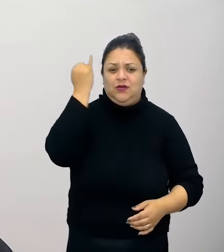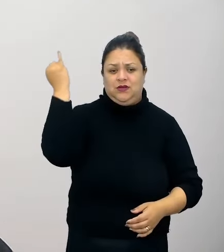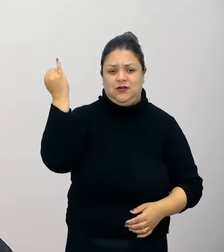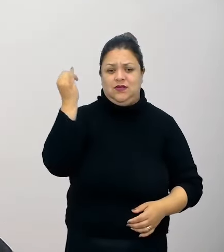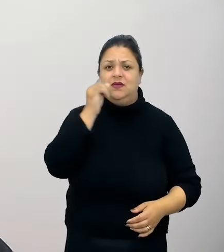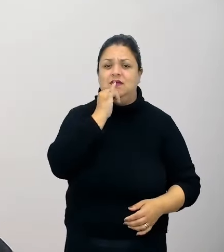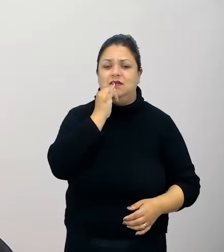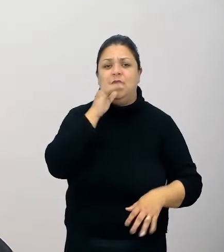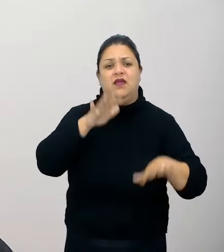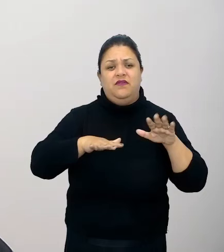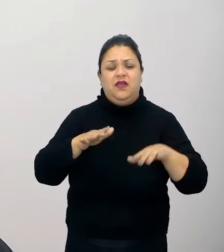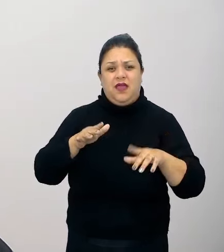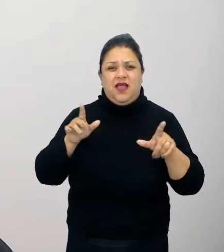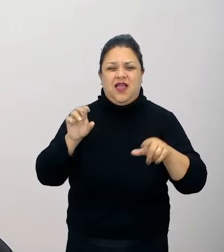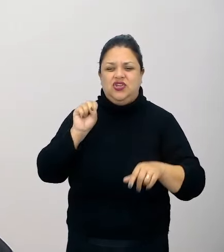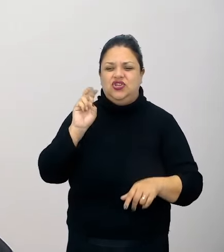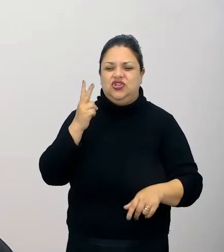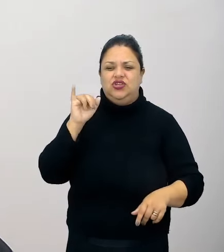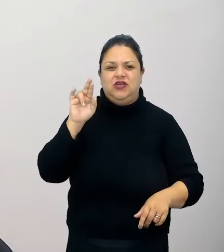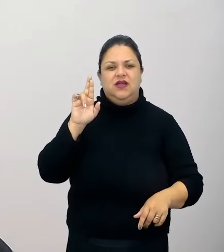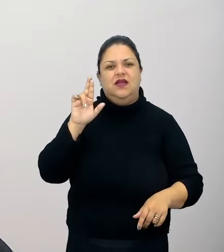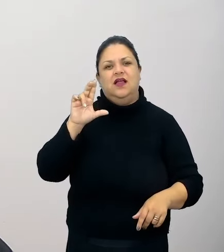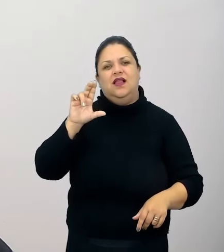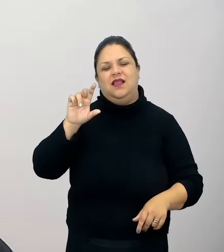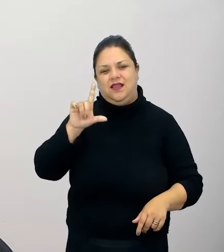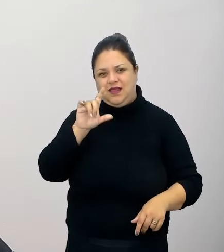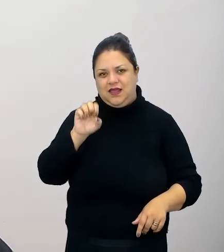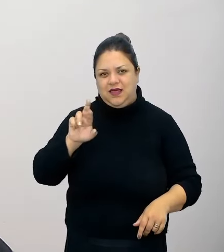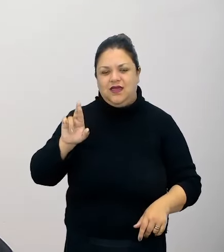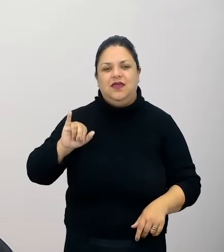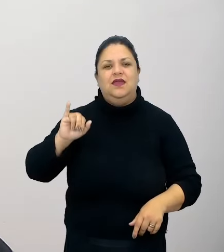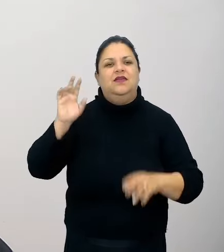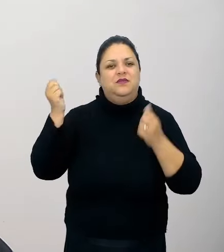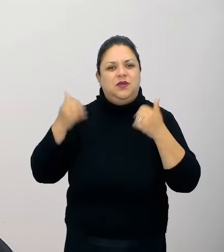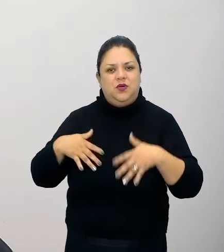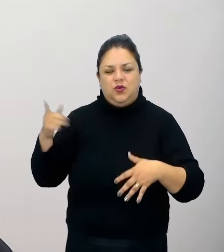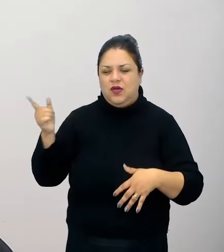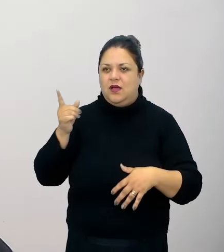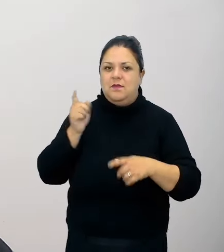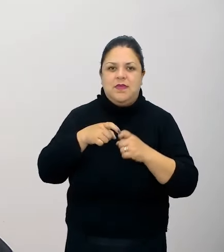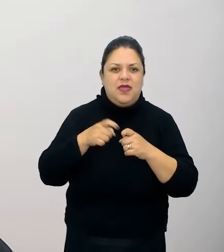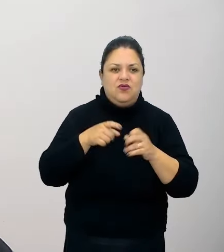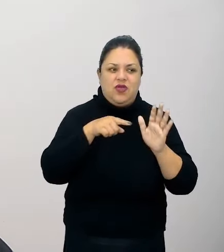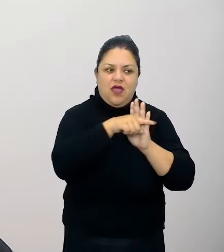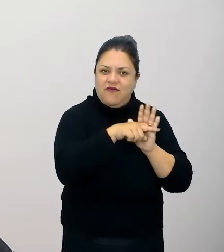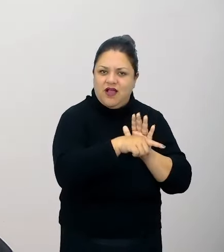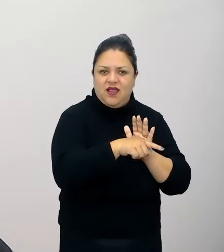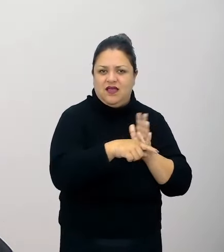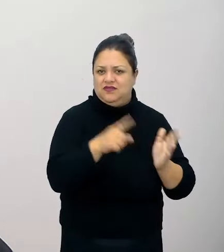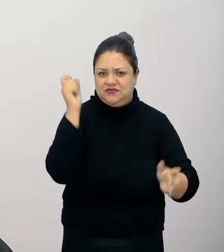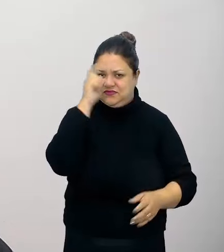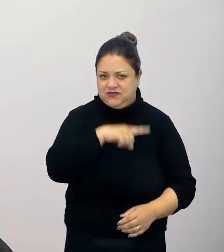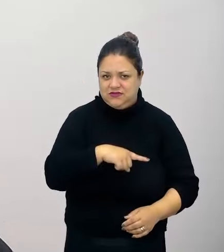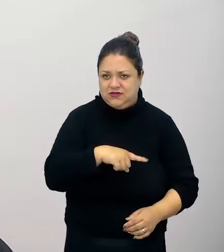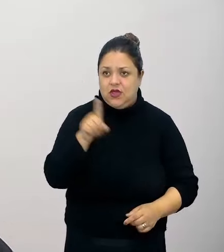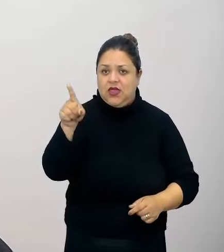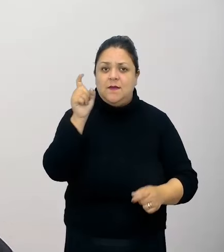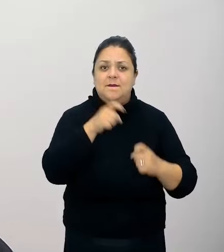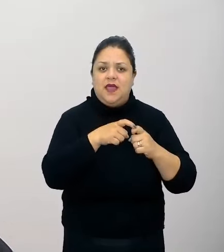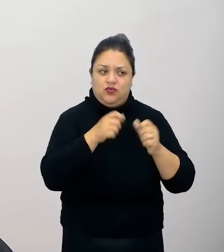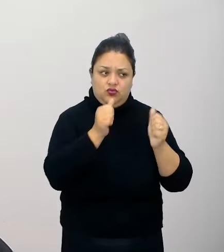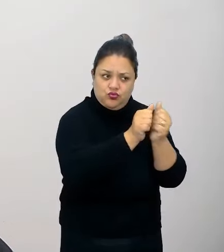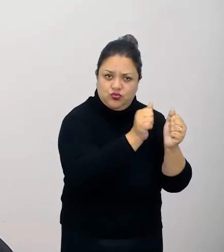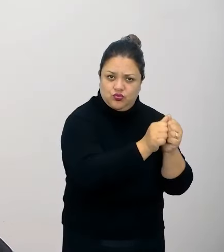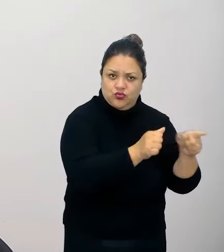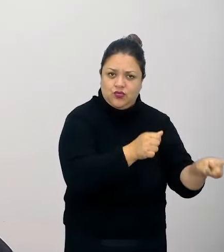vai avaliar tudo, porque ele não vai ficar horas com esse aluno e nem várias vezes com esse estudante. Então, são vocês,